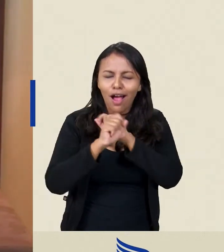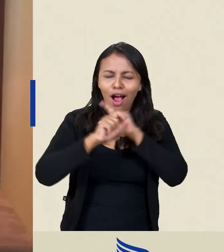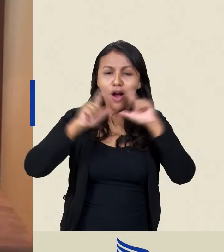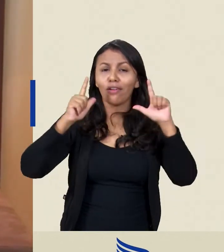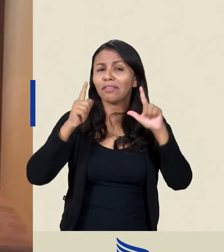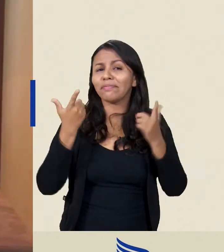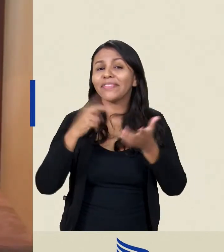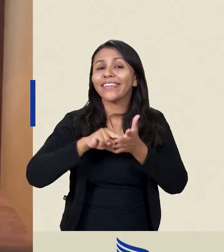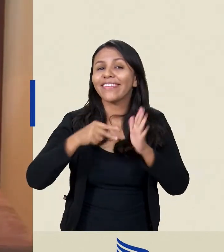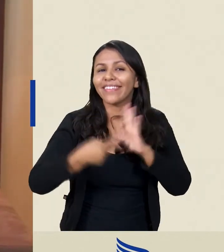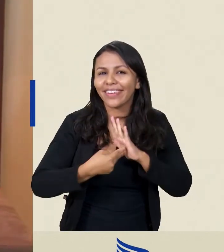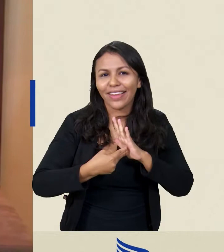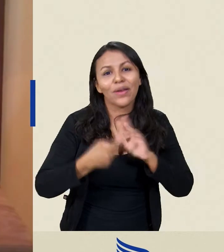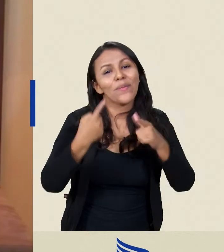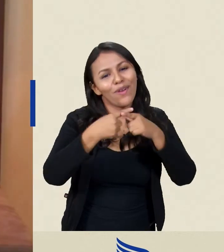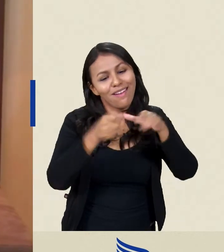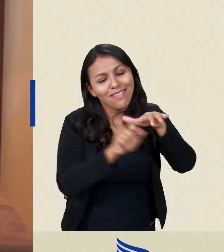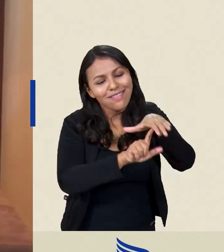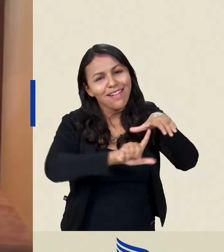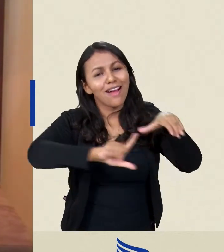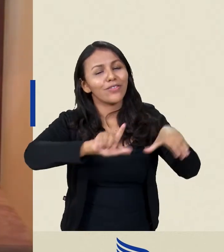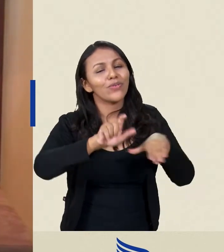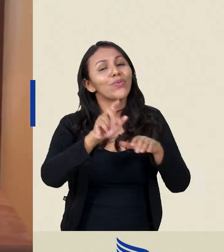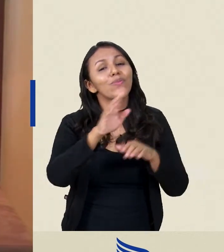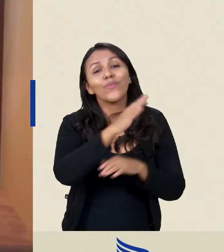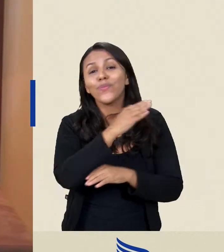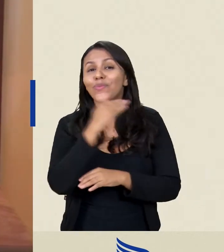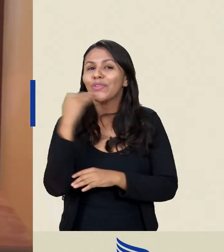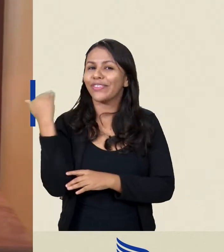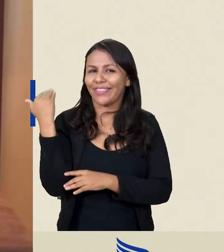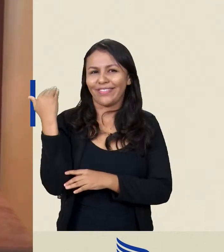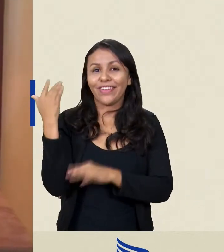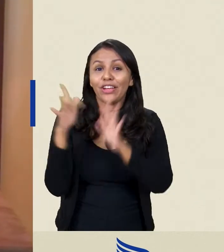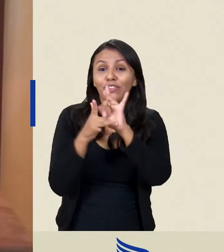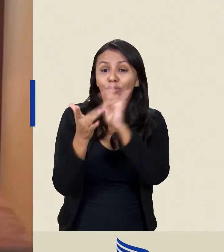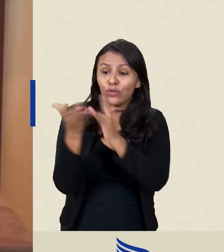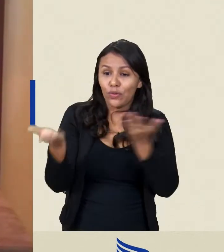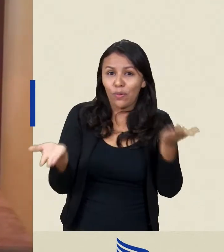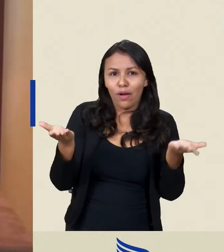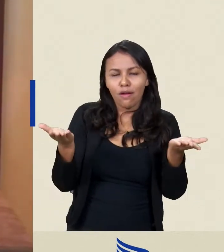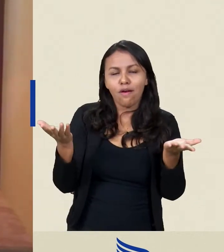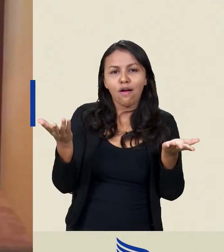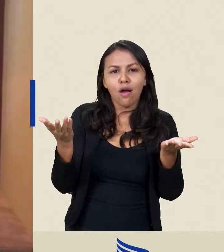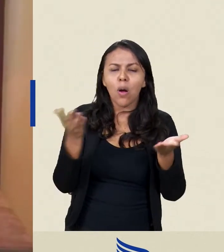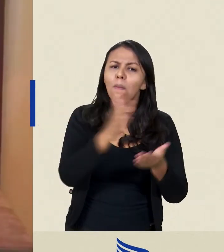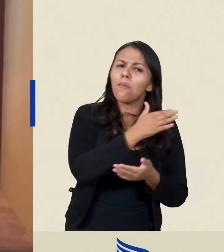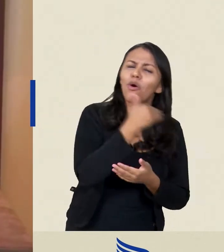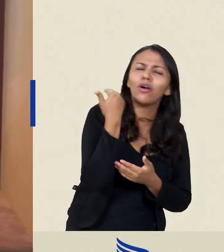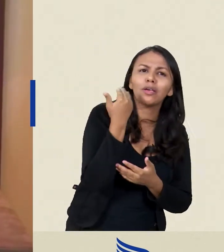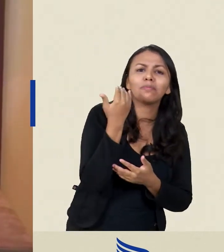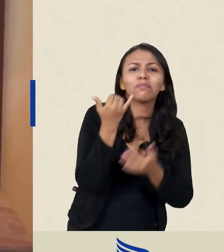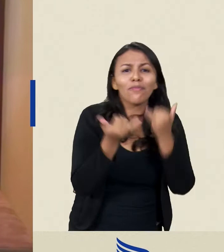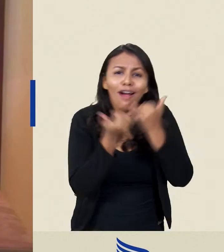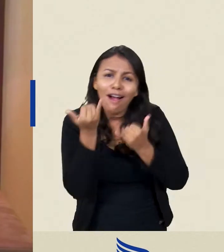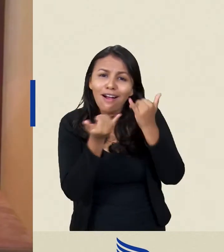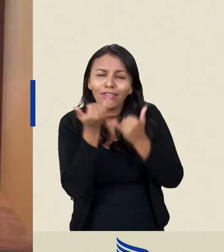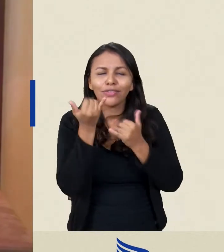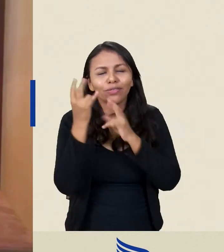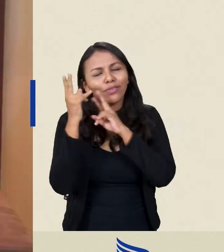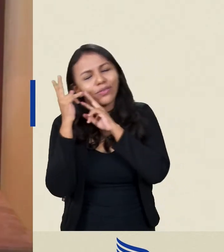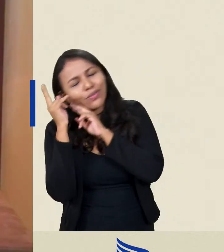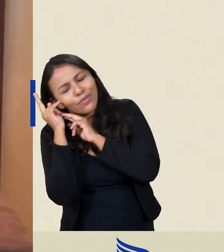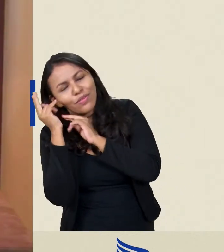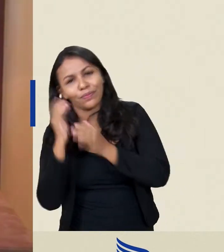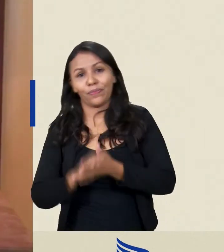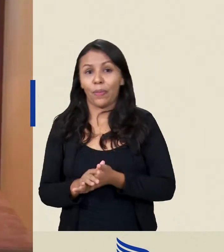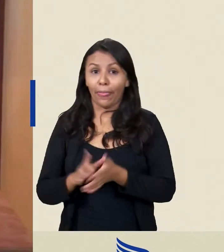morto. Portanto, Cristo comparou a morte ao sono. Ao chegar em Betânia, Jesus se